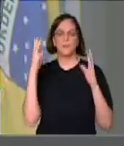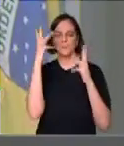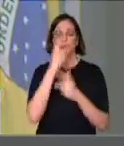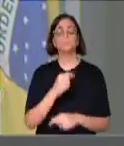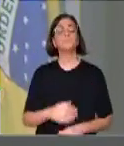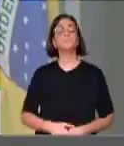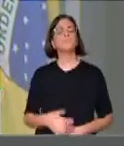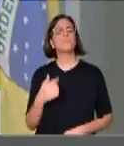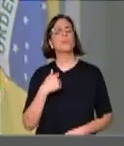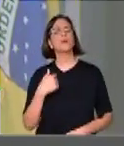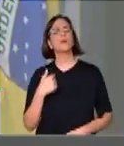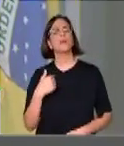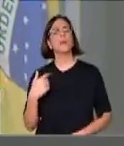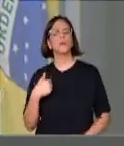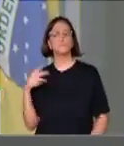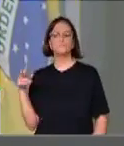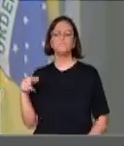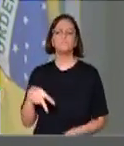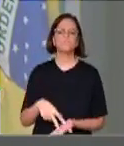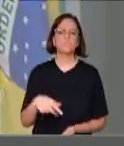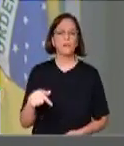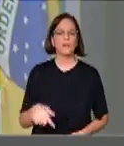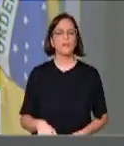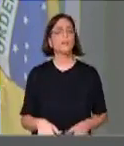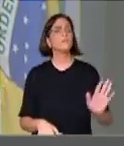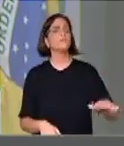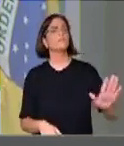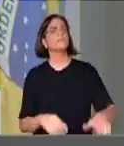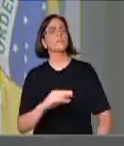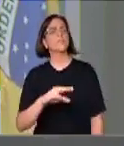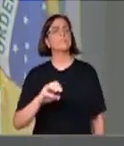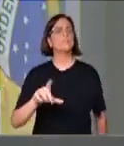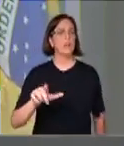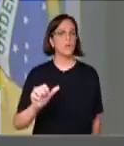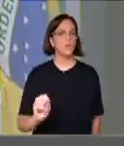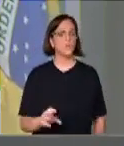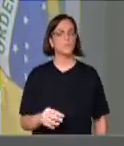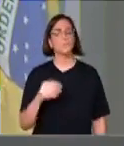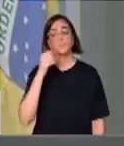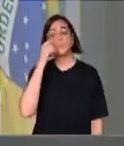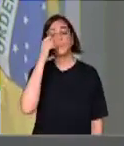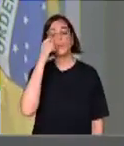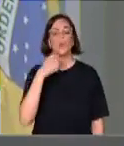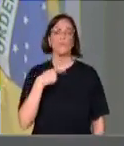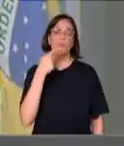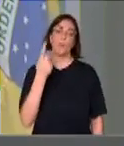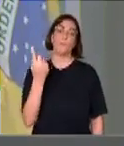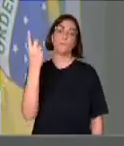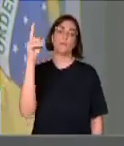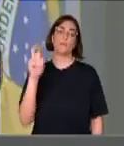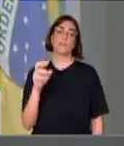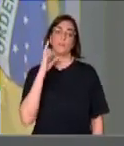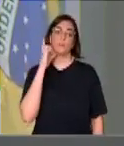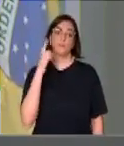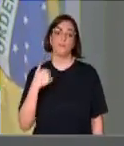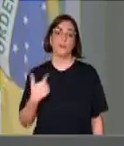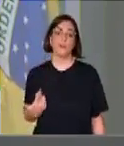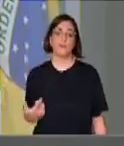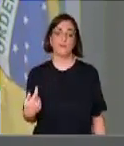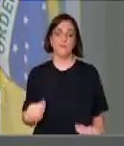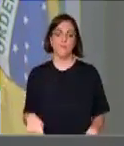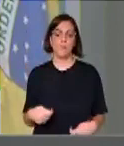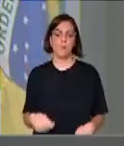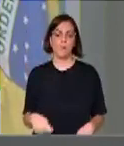explodindo de audiência. Quando eu cheguei aqui, Celso Russomano, eu falei, eu sou deputado de primeiro mandato, eu falei, eu tenho que